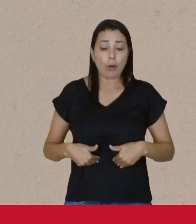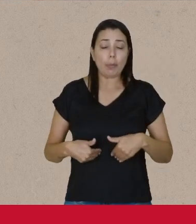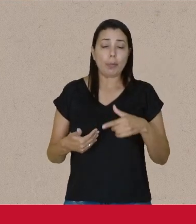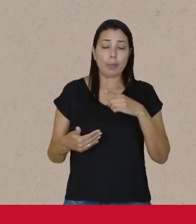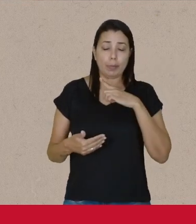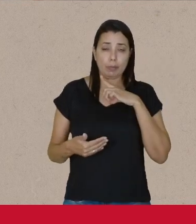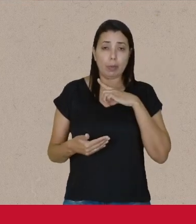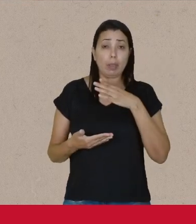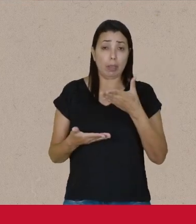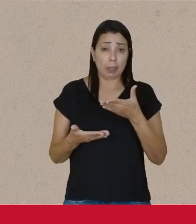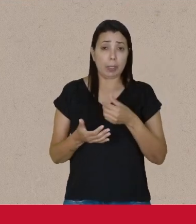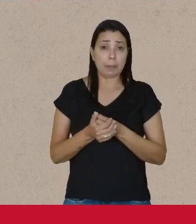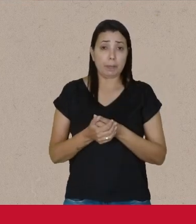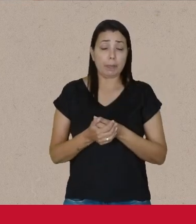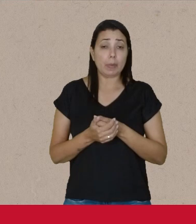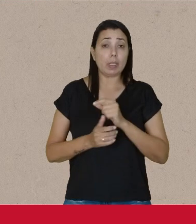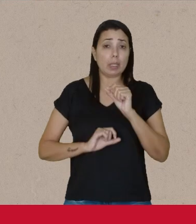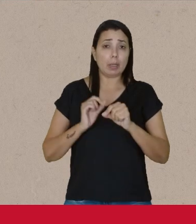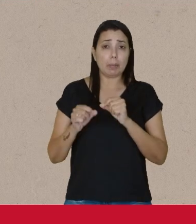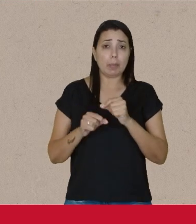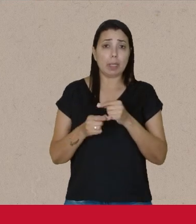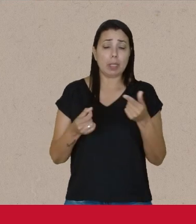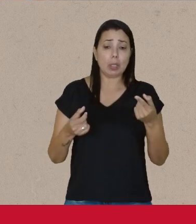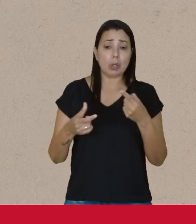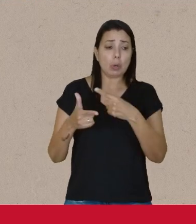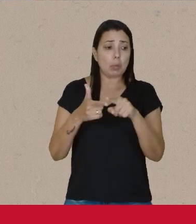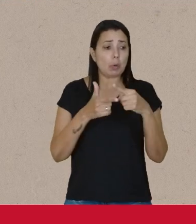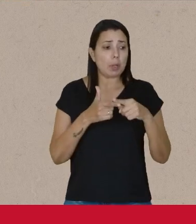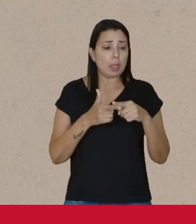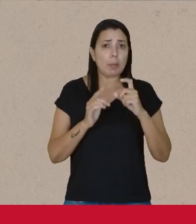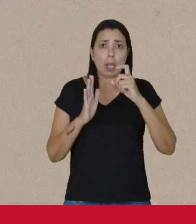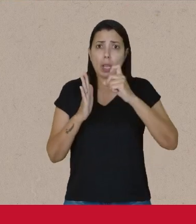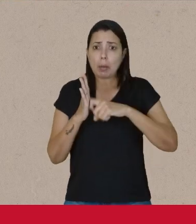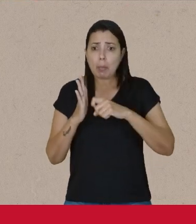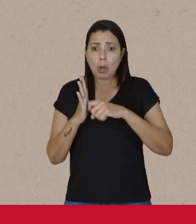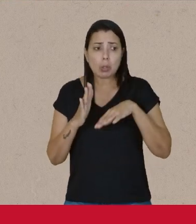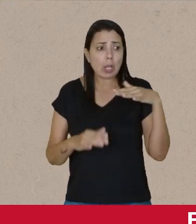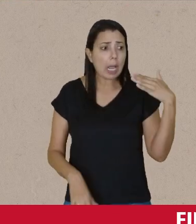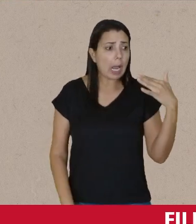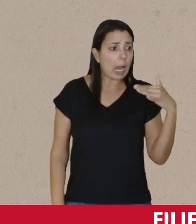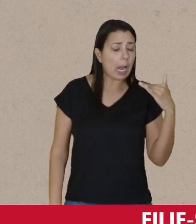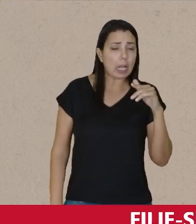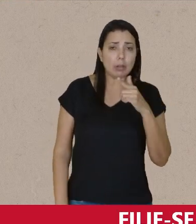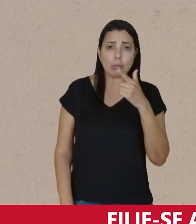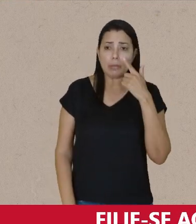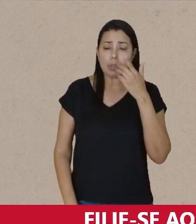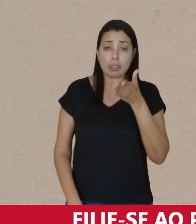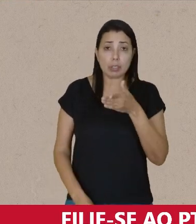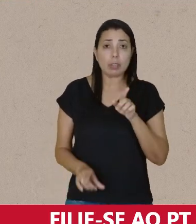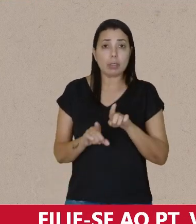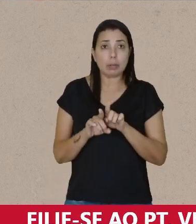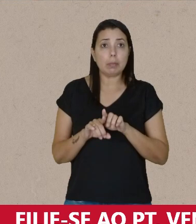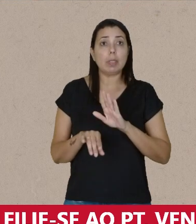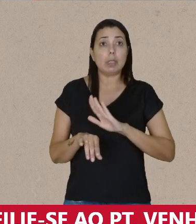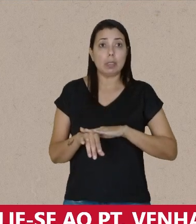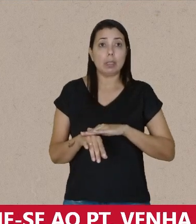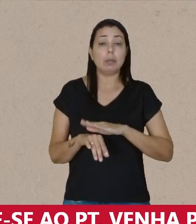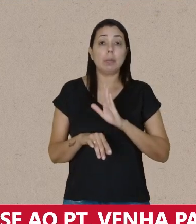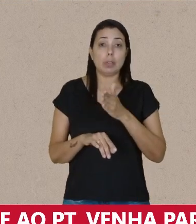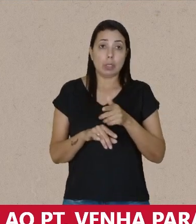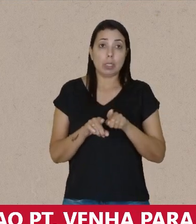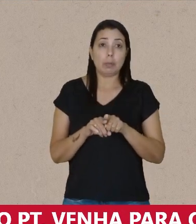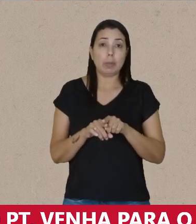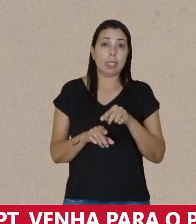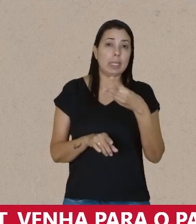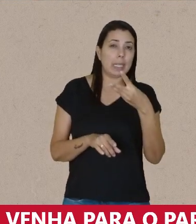tem essa questão da carestia voltando, inflação é uma expressão que a gente já não via há muito tempo, e já de